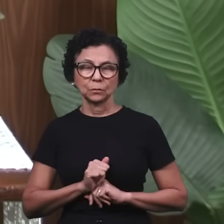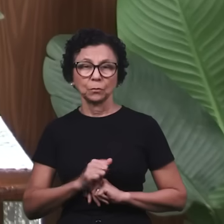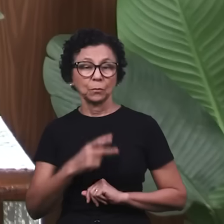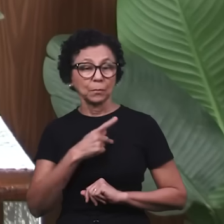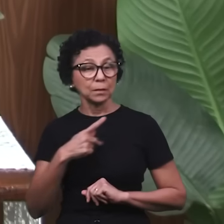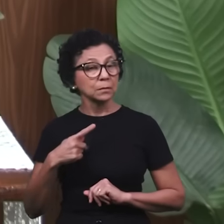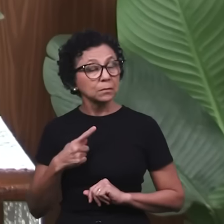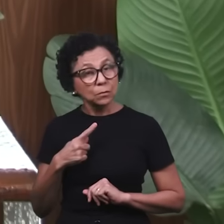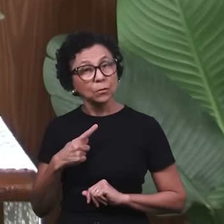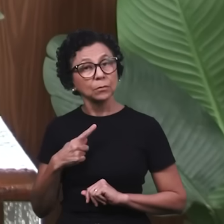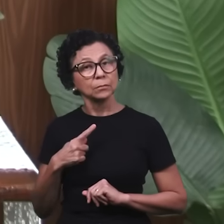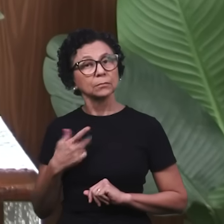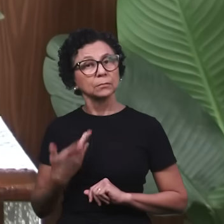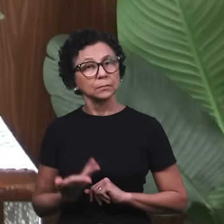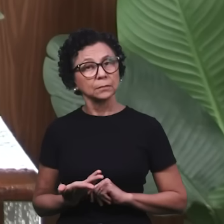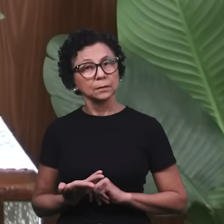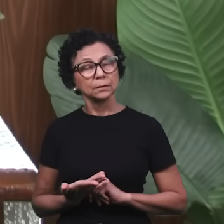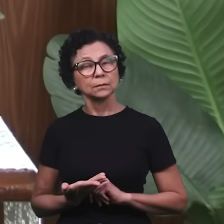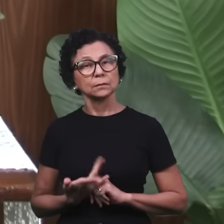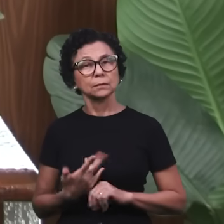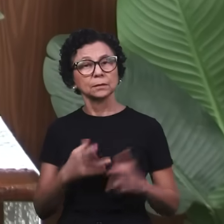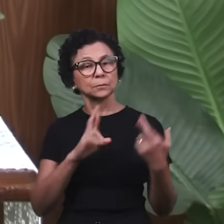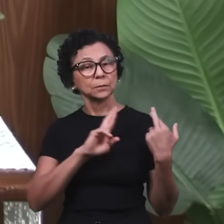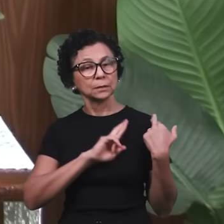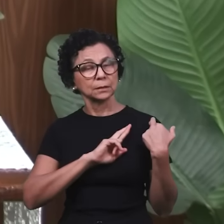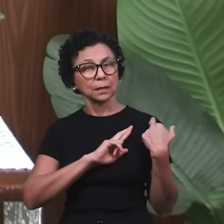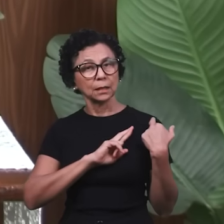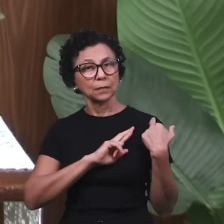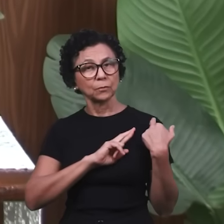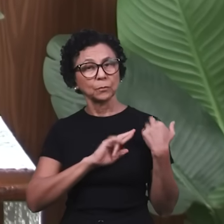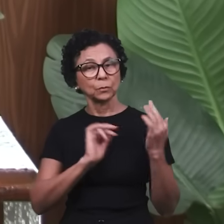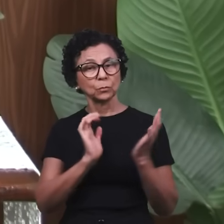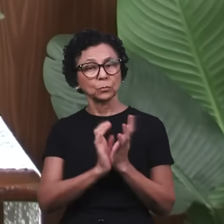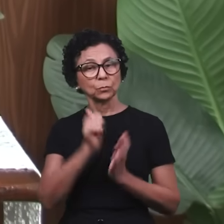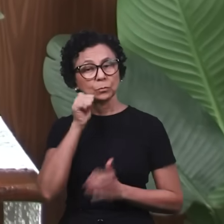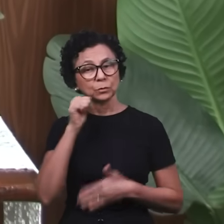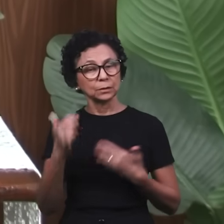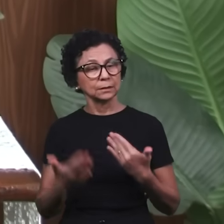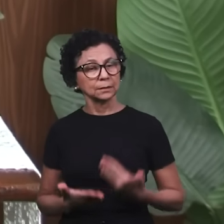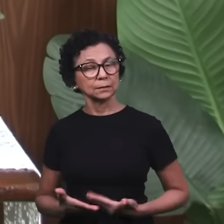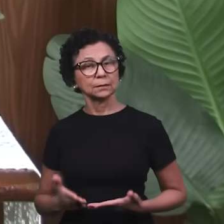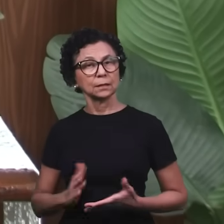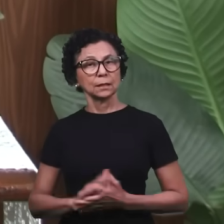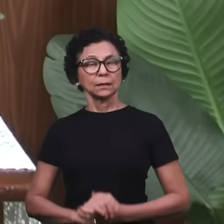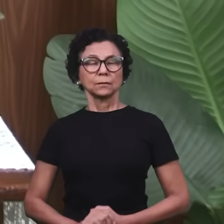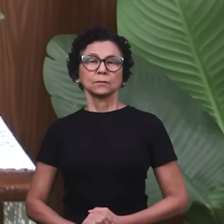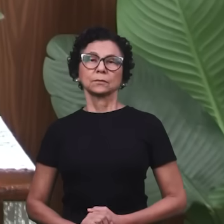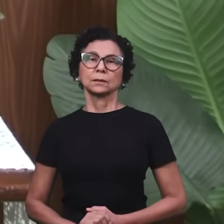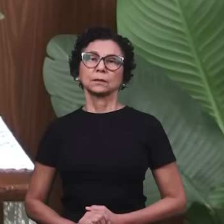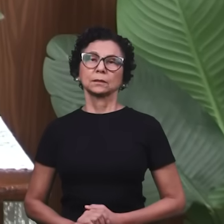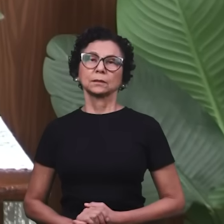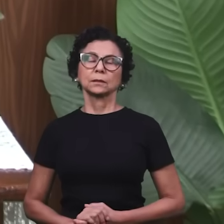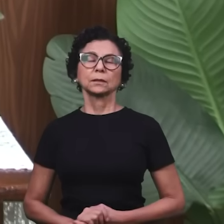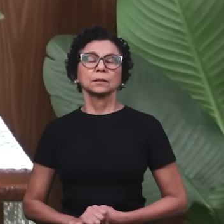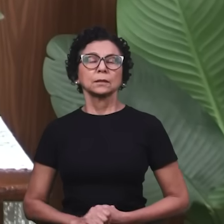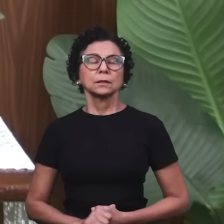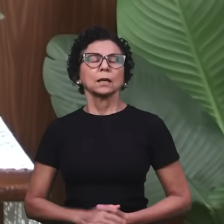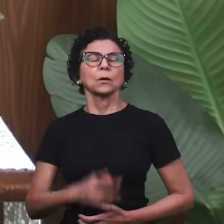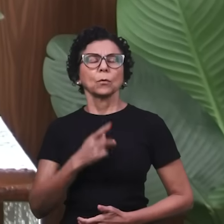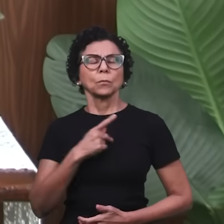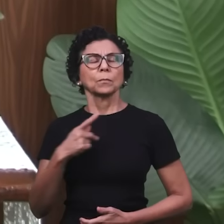há uma necessidade, vá ao ministério, clame ao ministério, e Ele vai intervir positivamente para